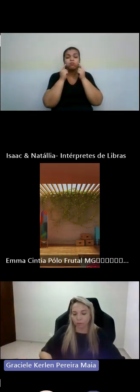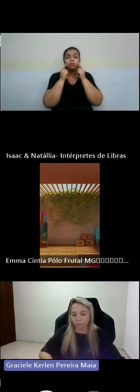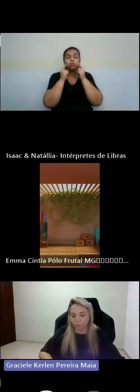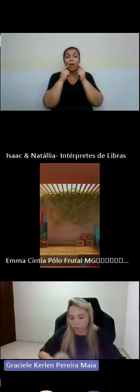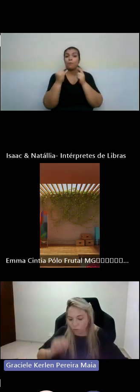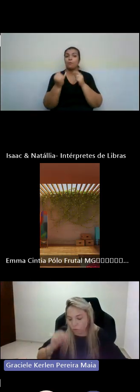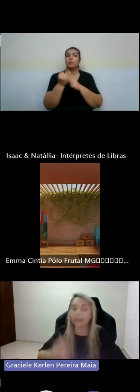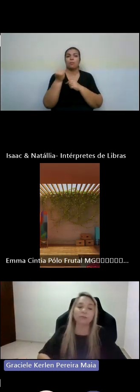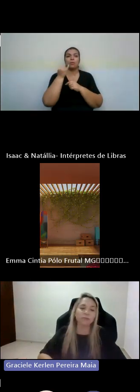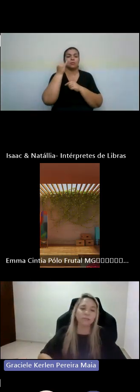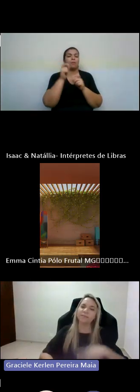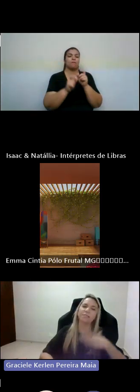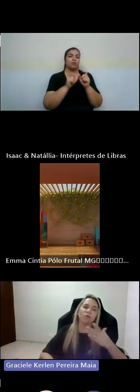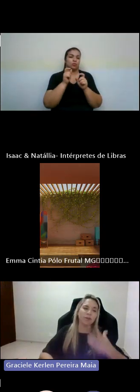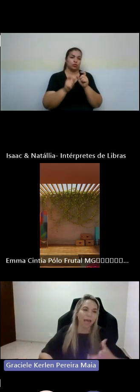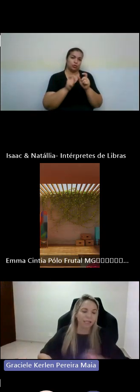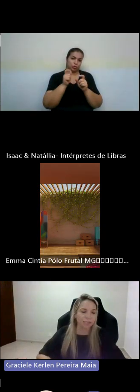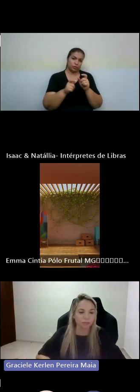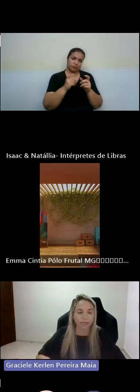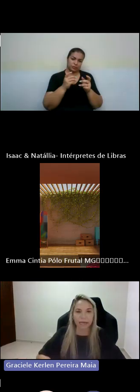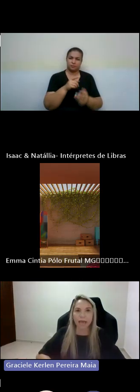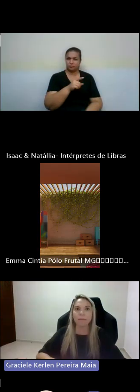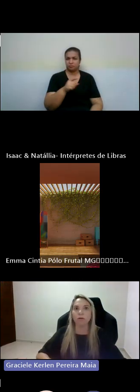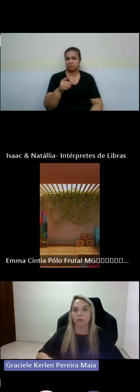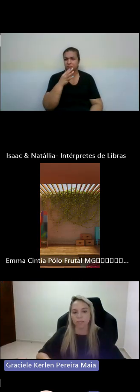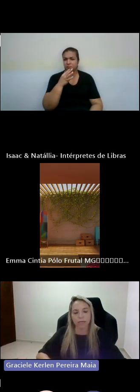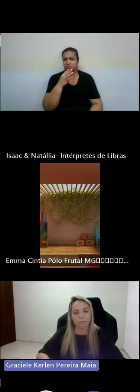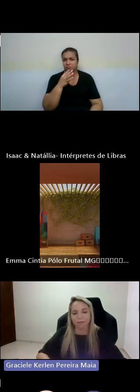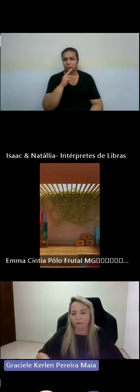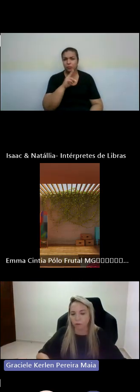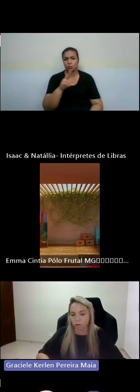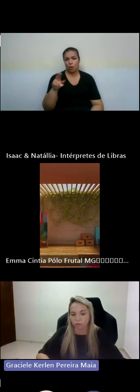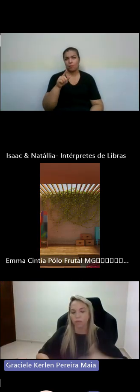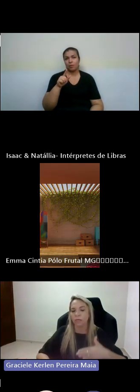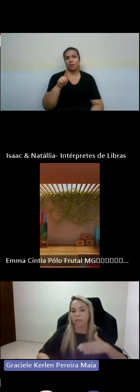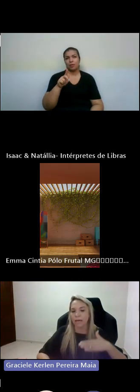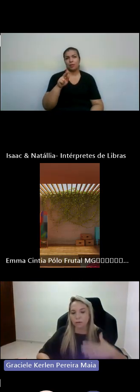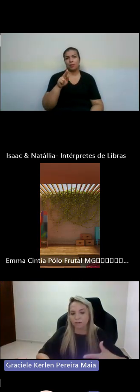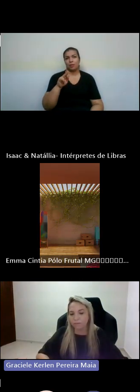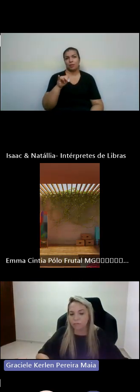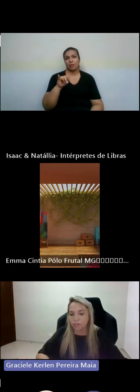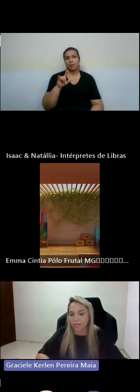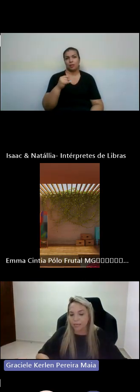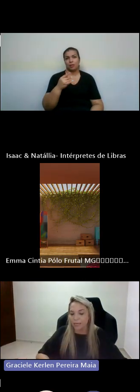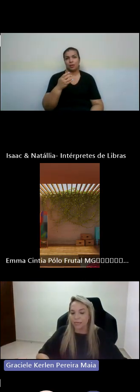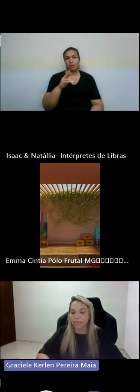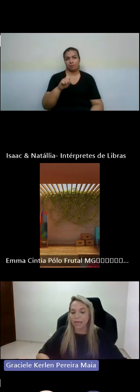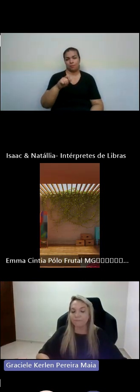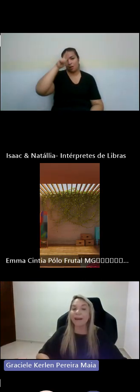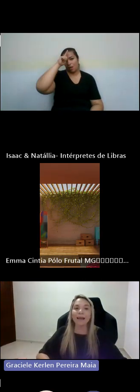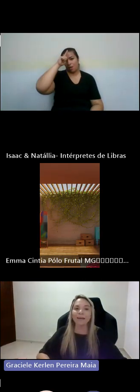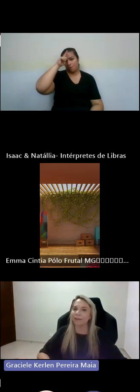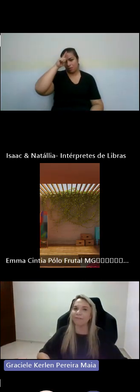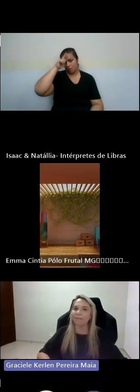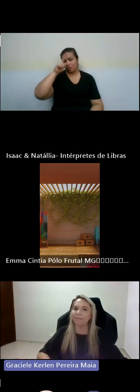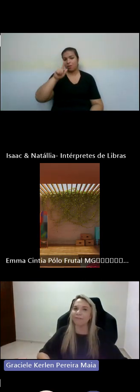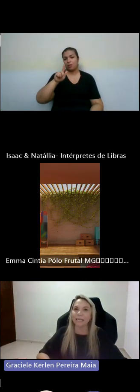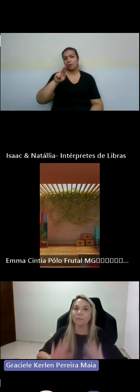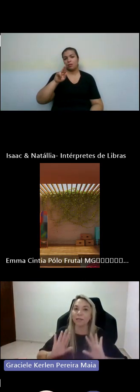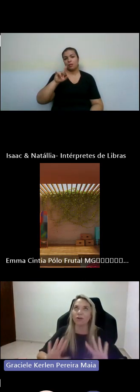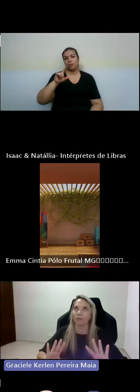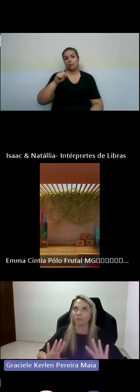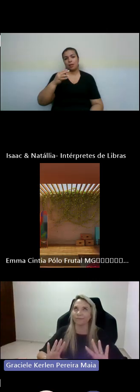Eu tinha um professor, aliás, não sei se vocês conhecem, ele chama Guilherme Lourenço, ele é maravilhoso, lá da UFMG, e ele